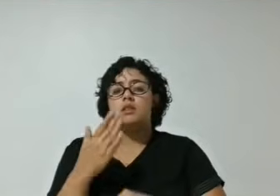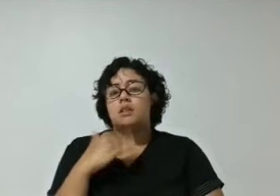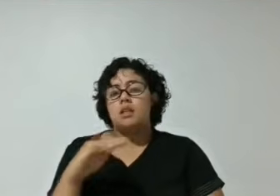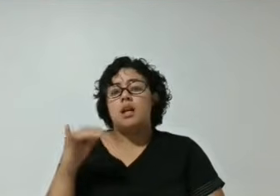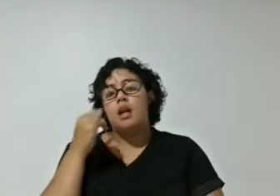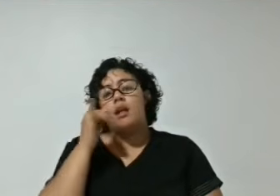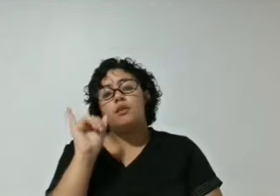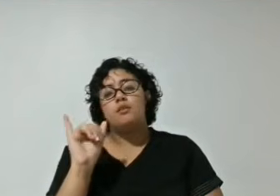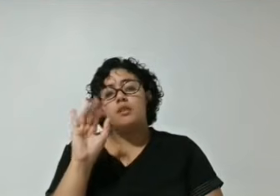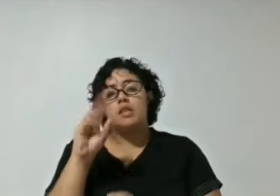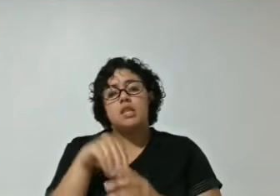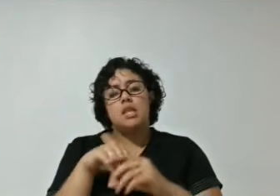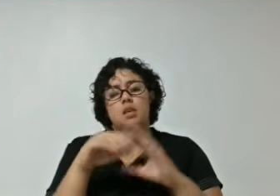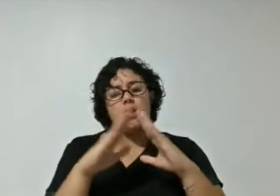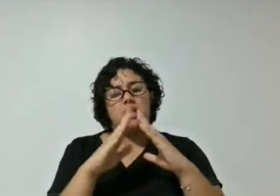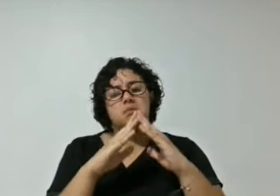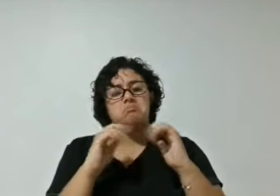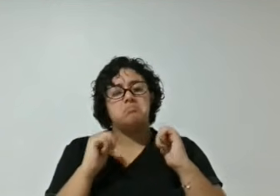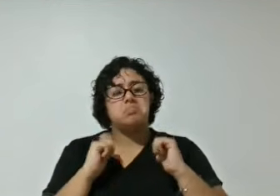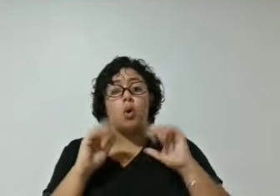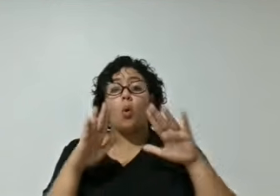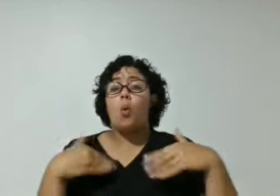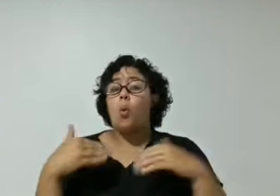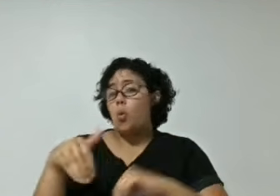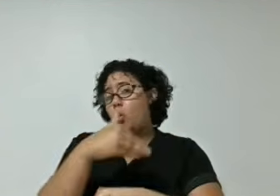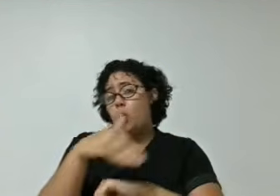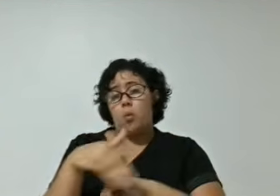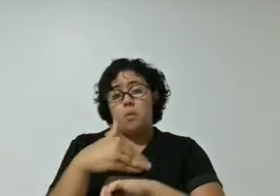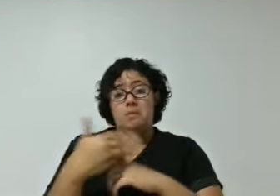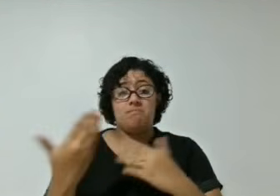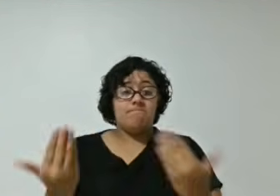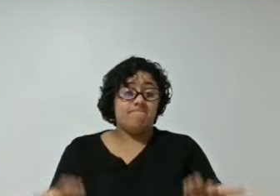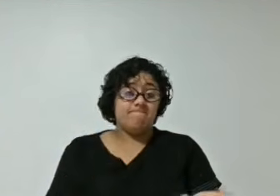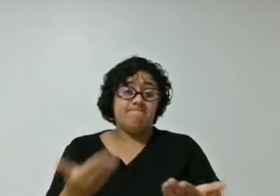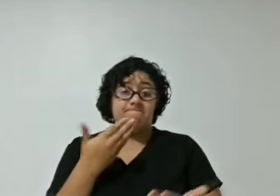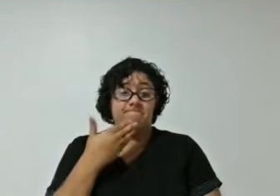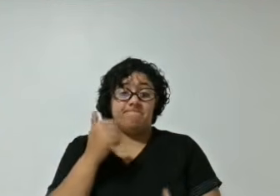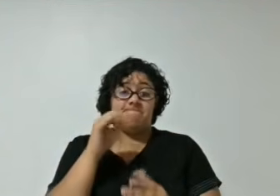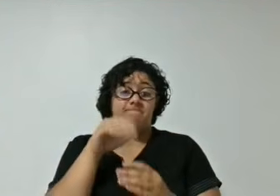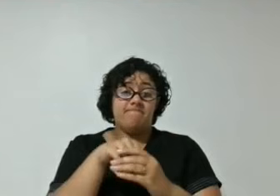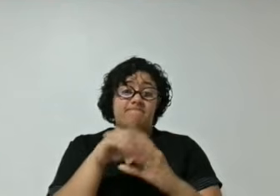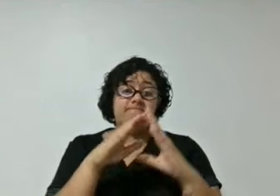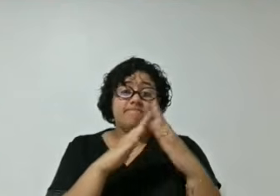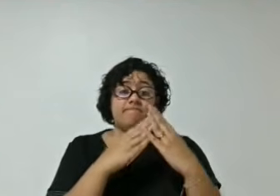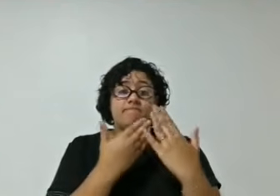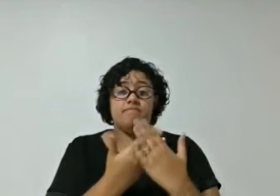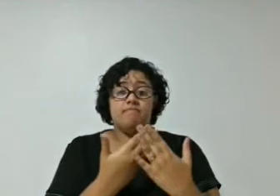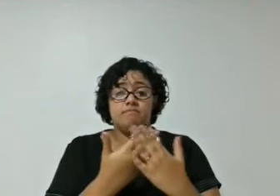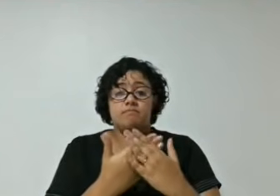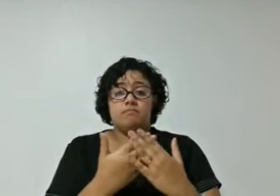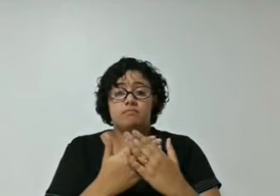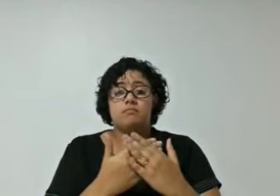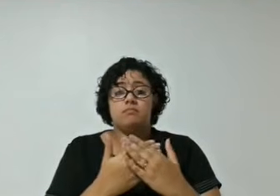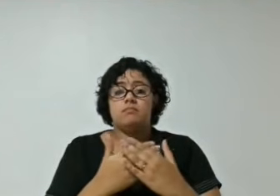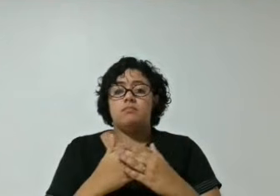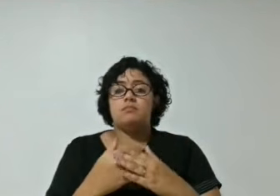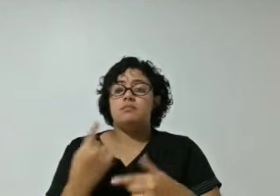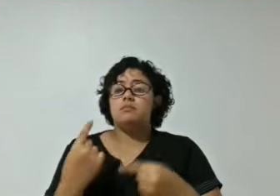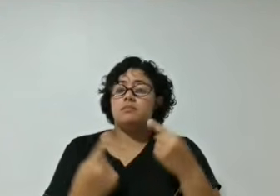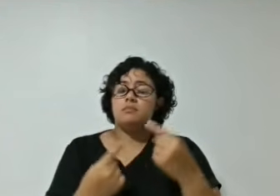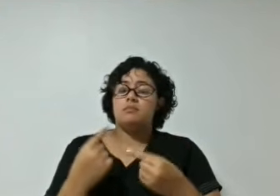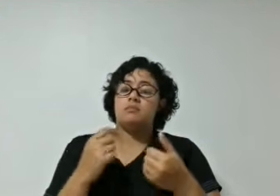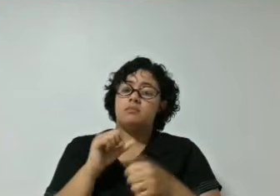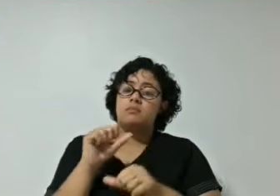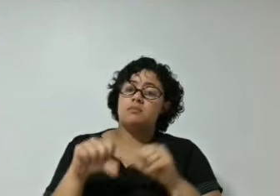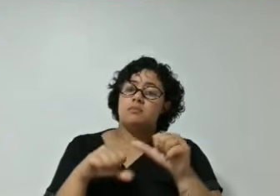de casa. Né? Olha como que a política ela vai perpassando, né, por várias, vai fazendo essa transversalidade mesmo, e